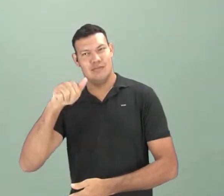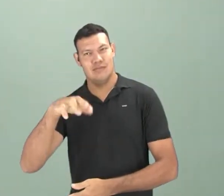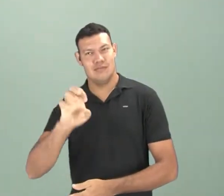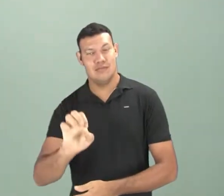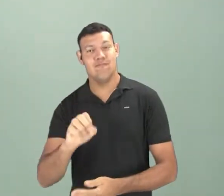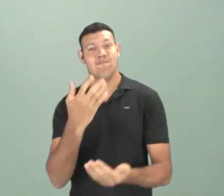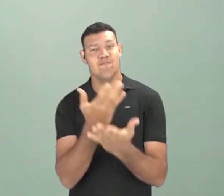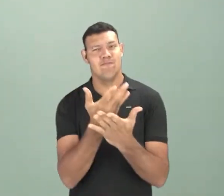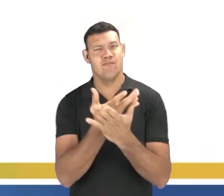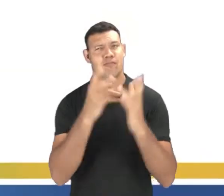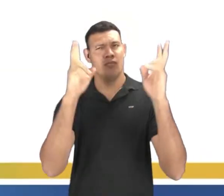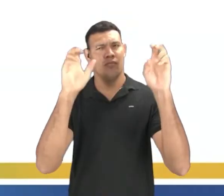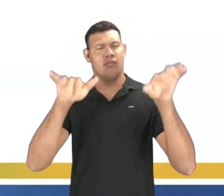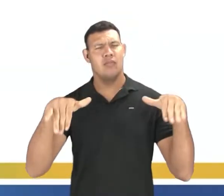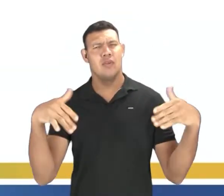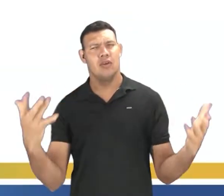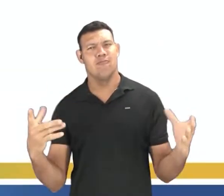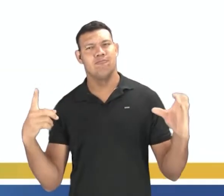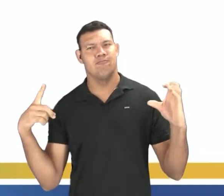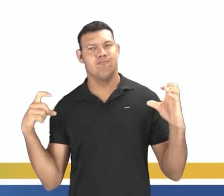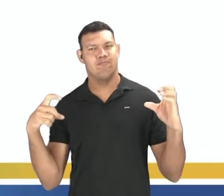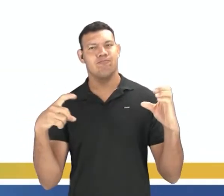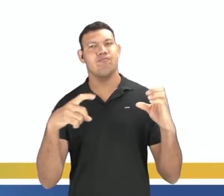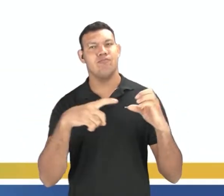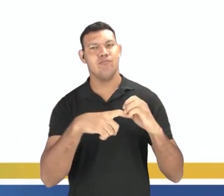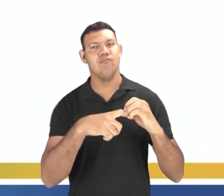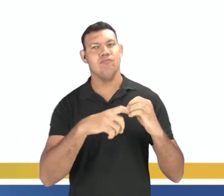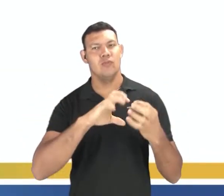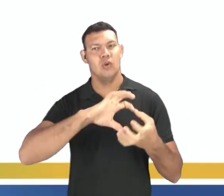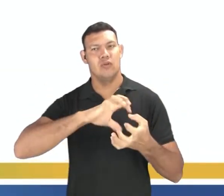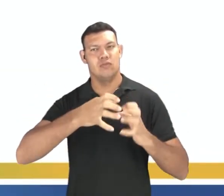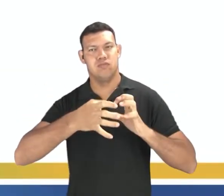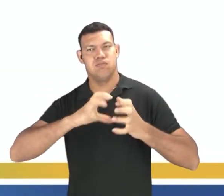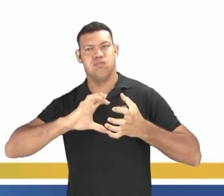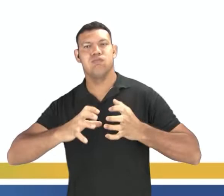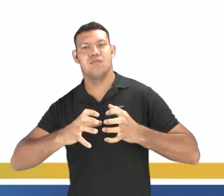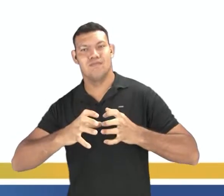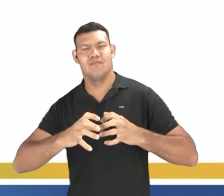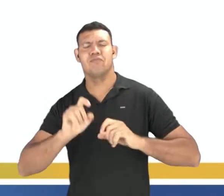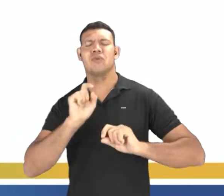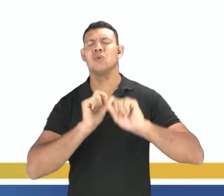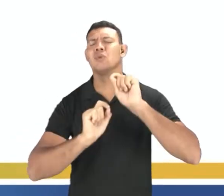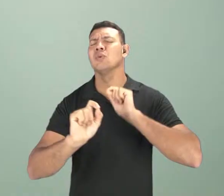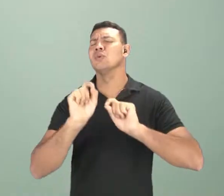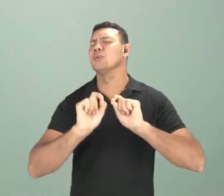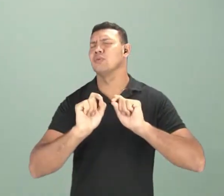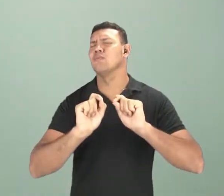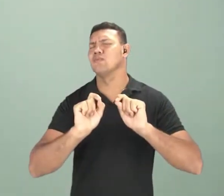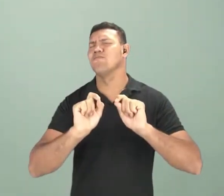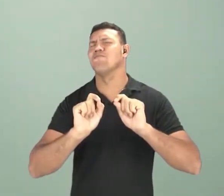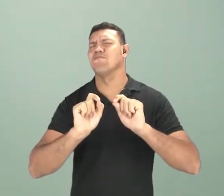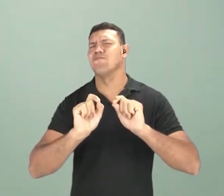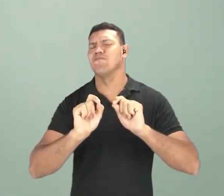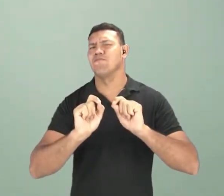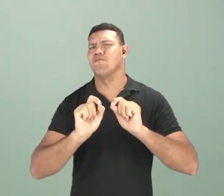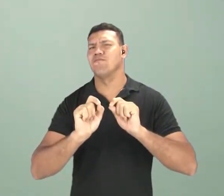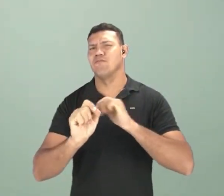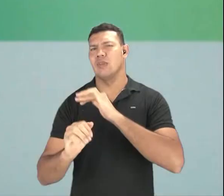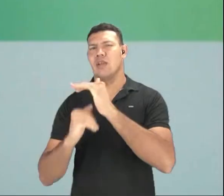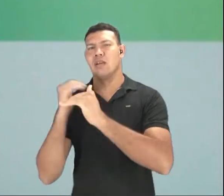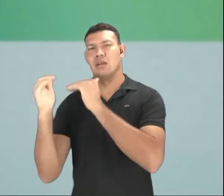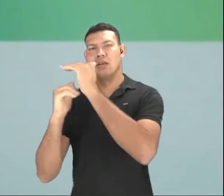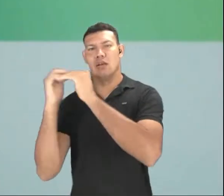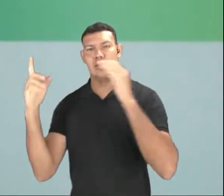estudando sobre o desenvolvimento embrionário bom então o que seria o desenvolvimento